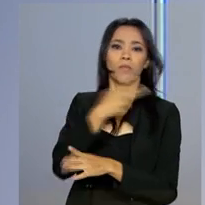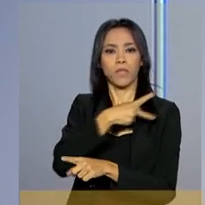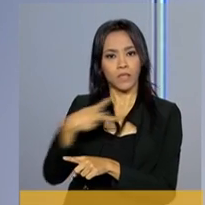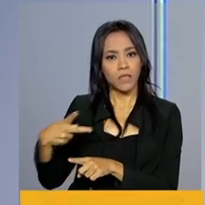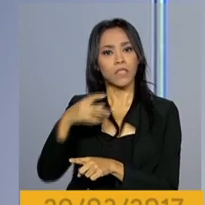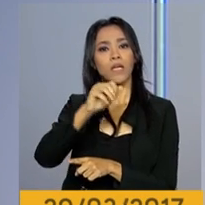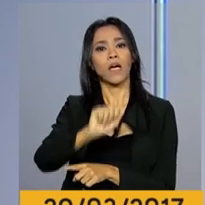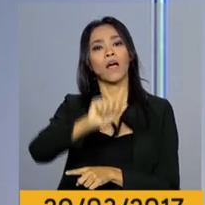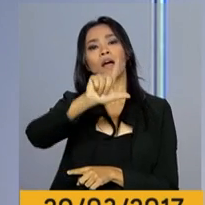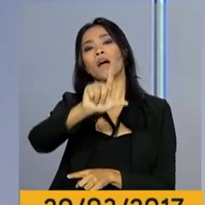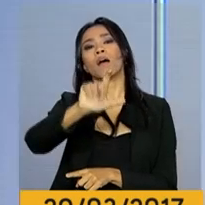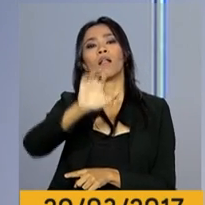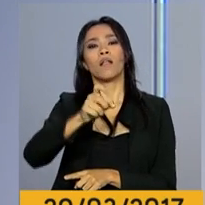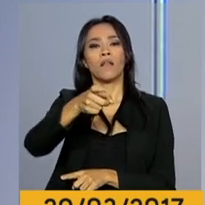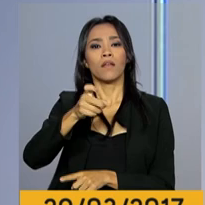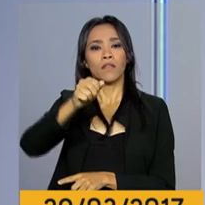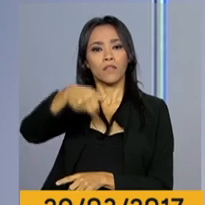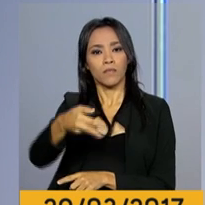numa